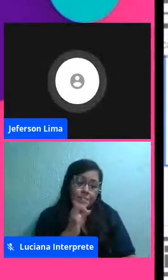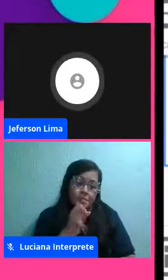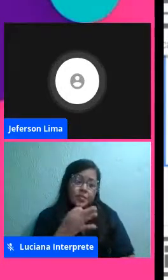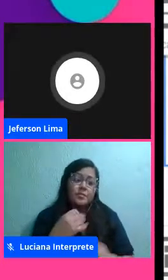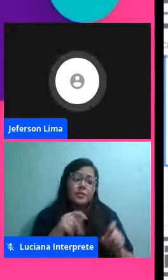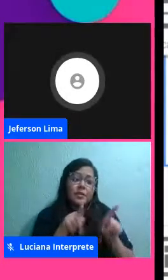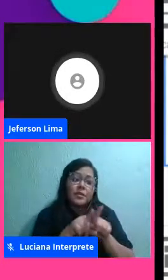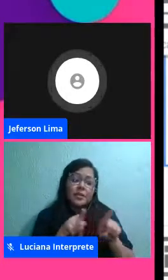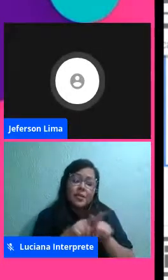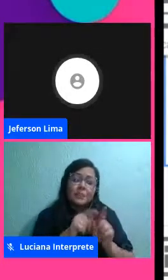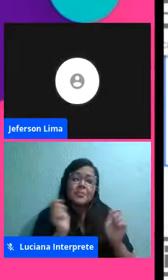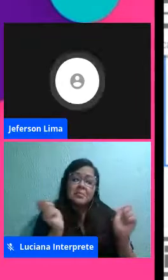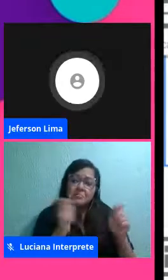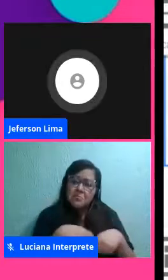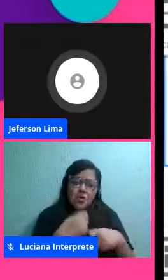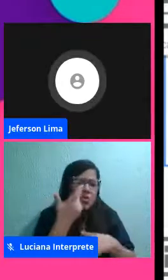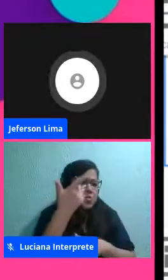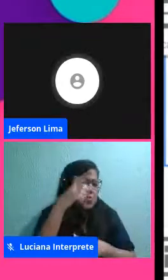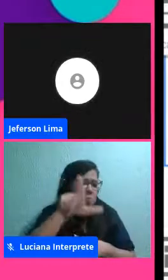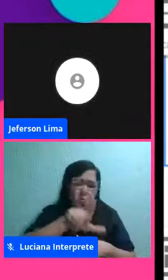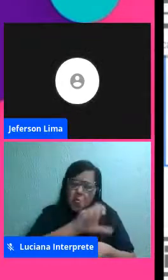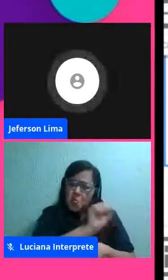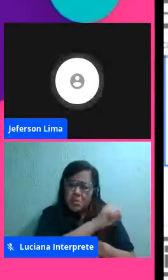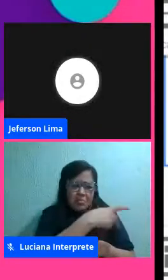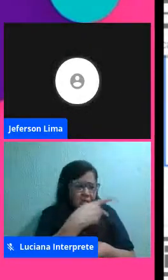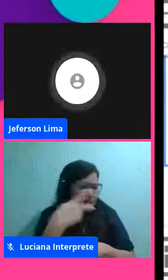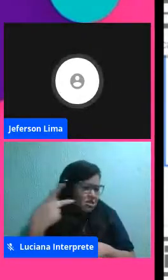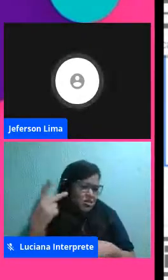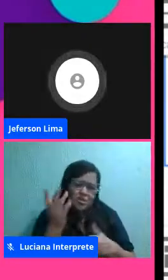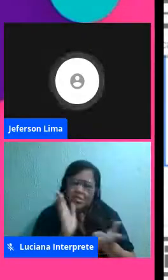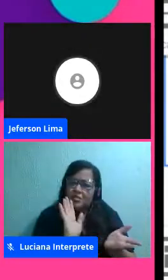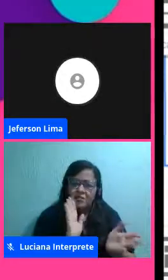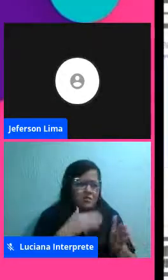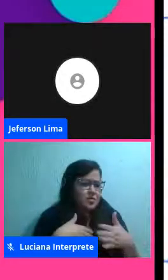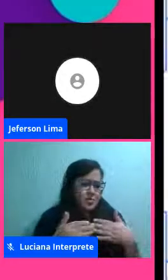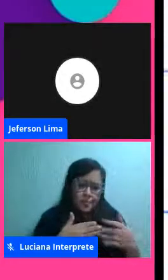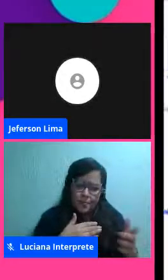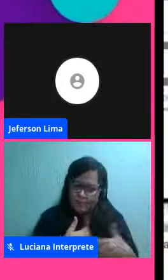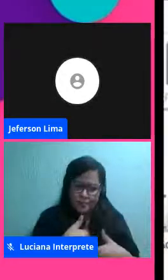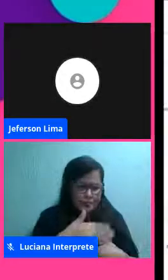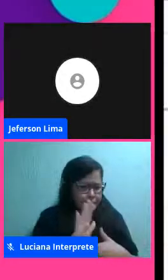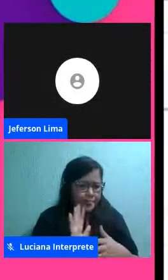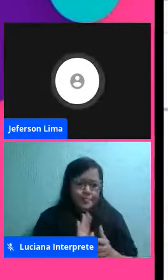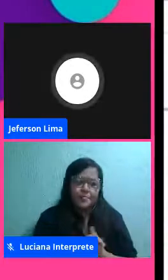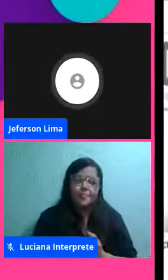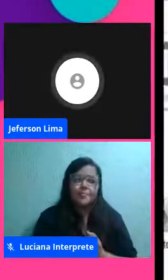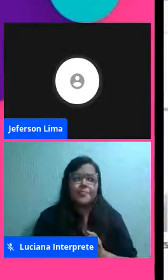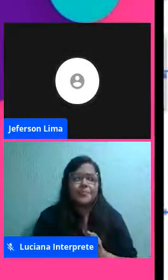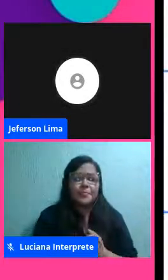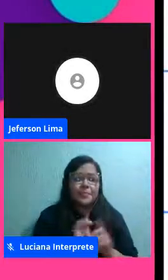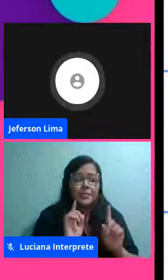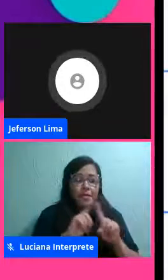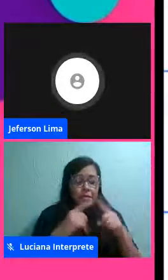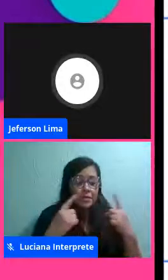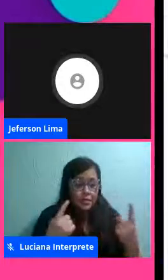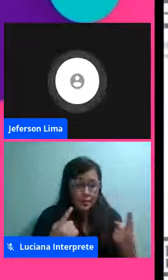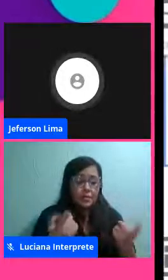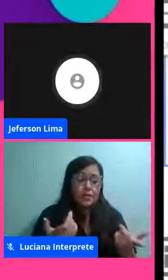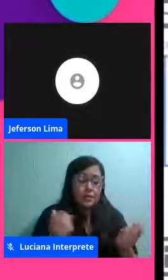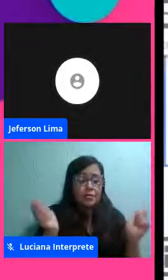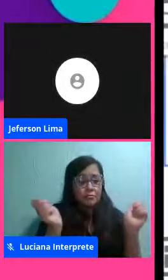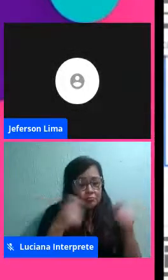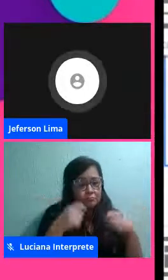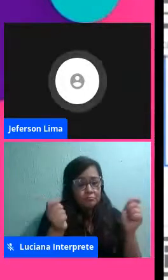outros tipos de aplicação interativa aí, e por aí vai. Então, recapitulando, dispositivo físico,